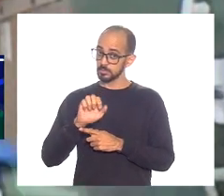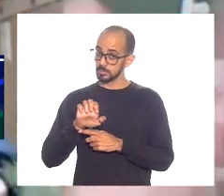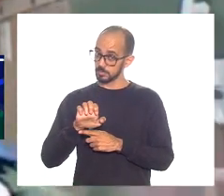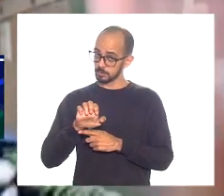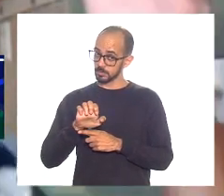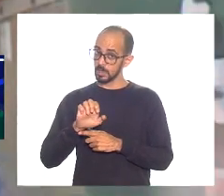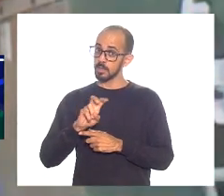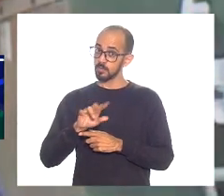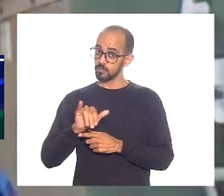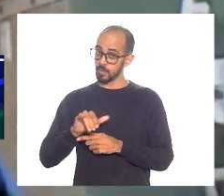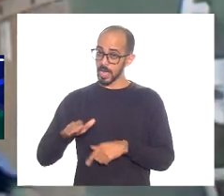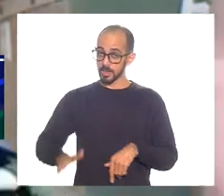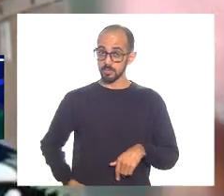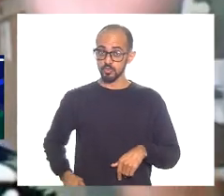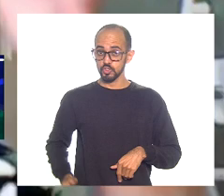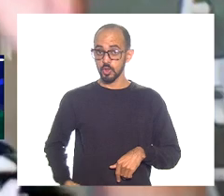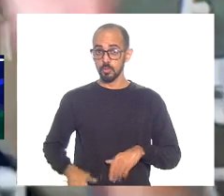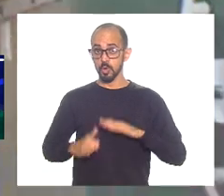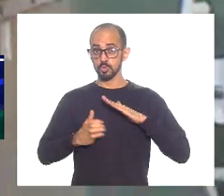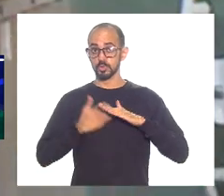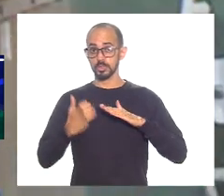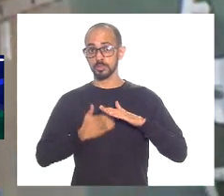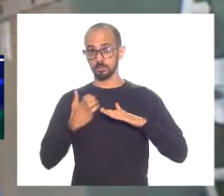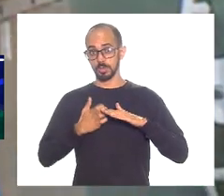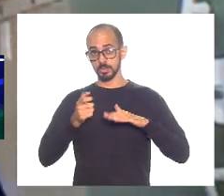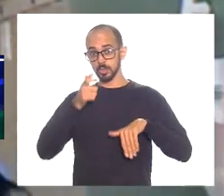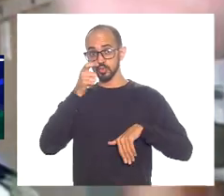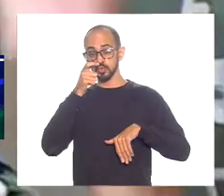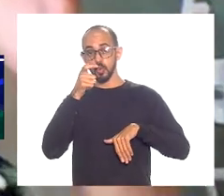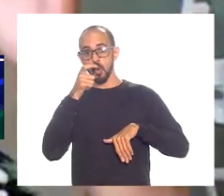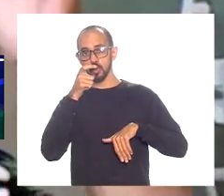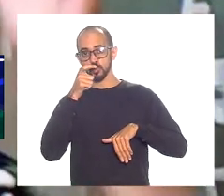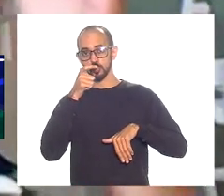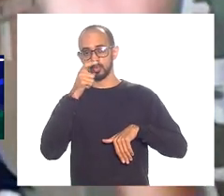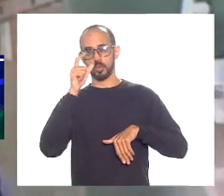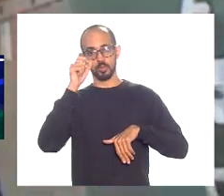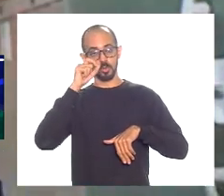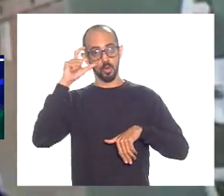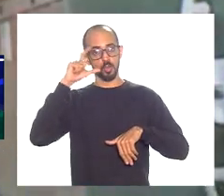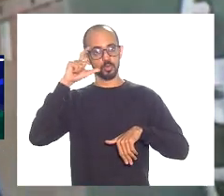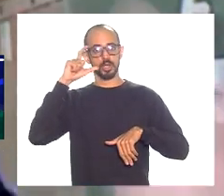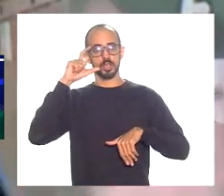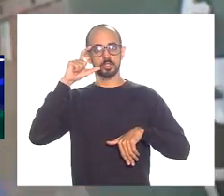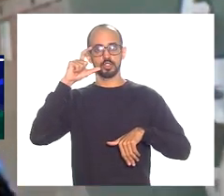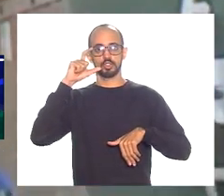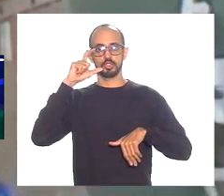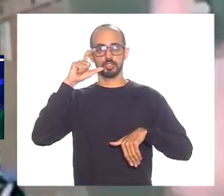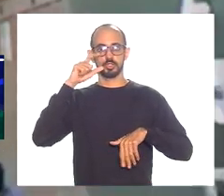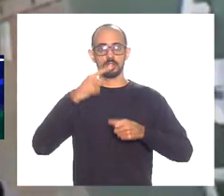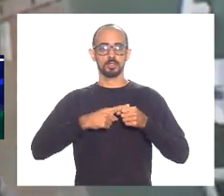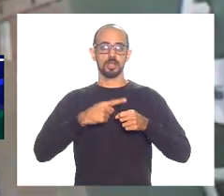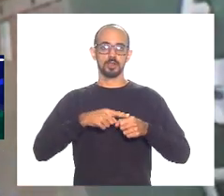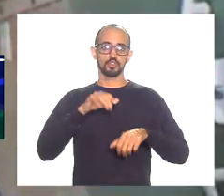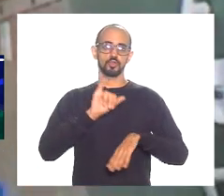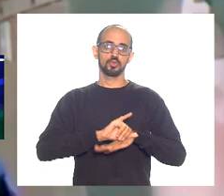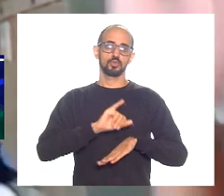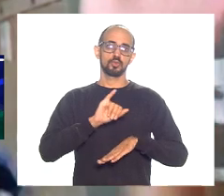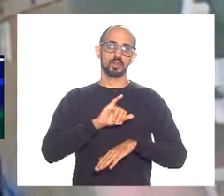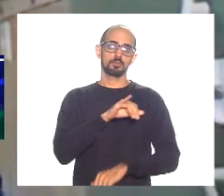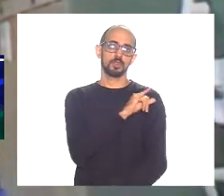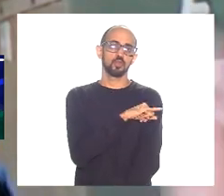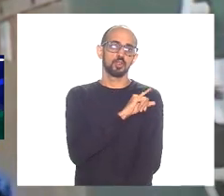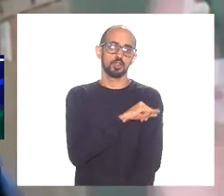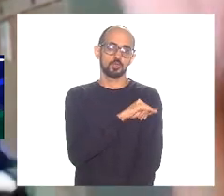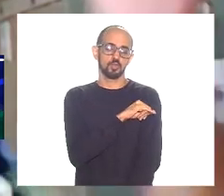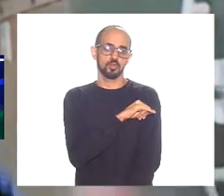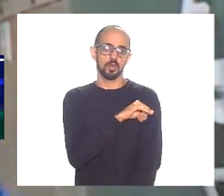bolso de muitas empresas que estão de olho na Zona Oeste, que estão de olho no restante da cidade do Rio de Janeiro, que estão de olho no bolso do contribuinte. Mas,